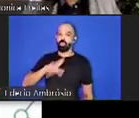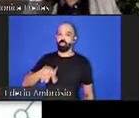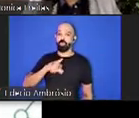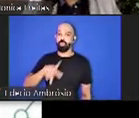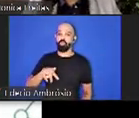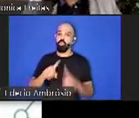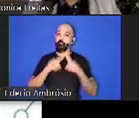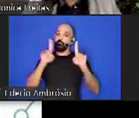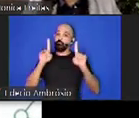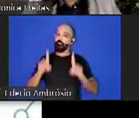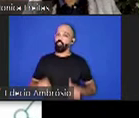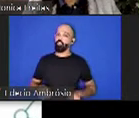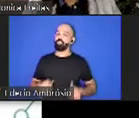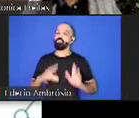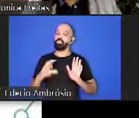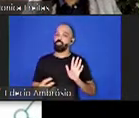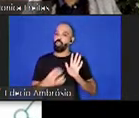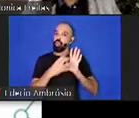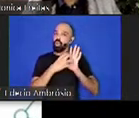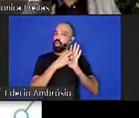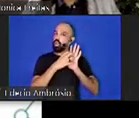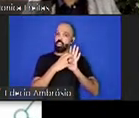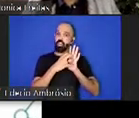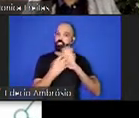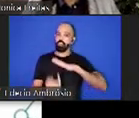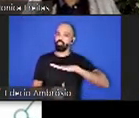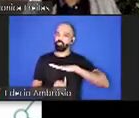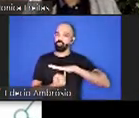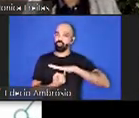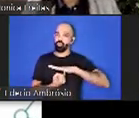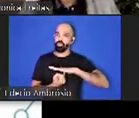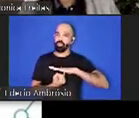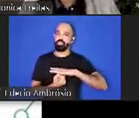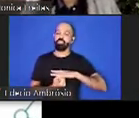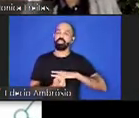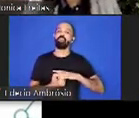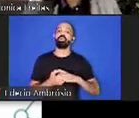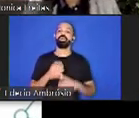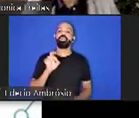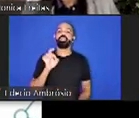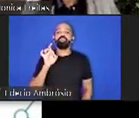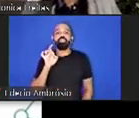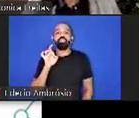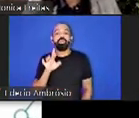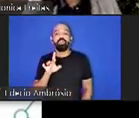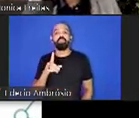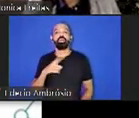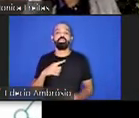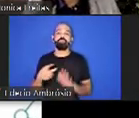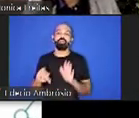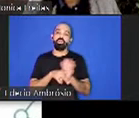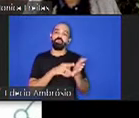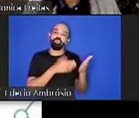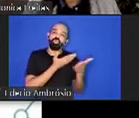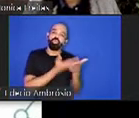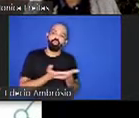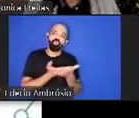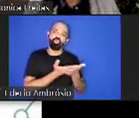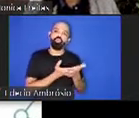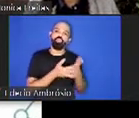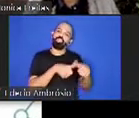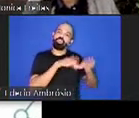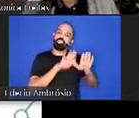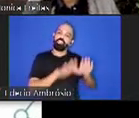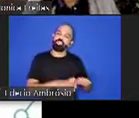da Fundação Alexander von Humboldt, apenas sou humboldtiana. Então, eu estive na Fundação